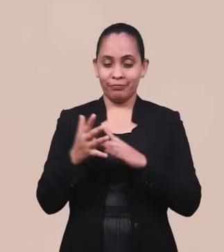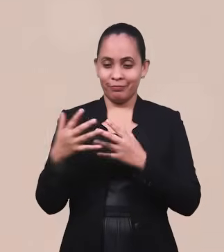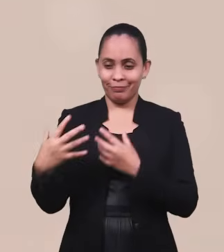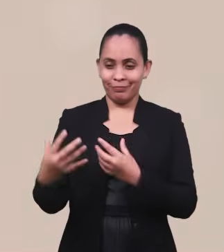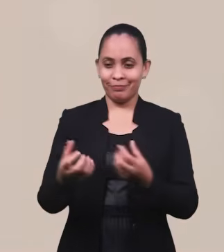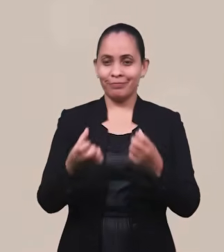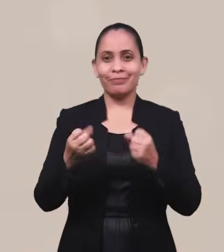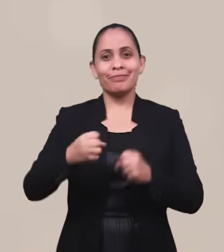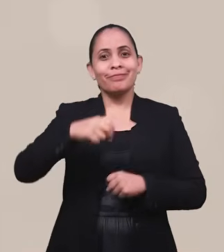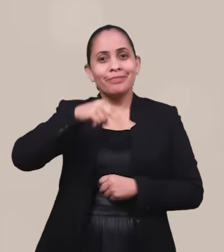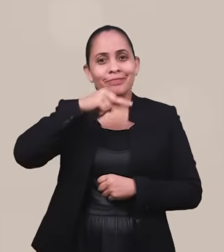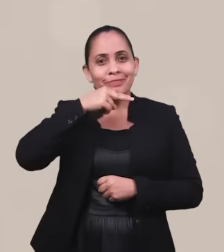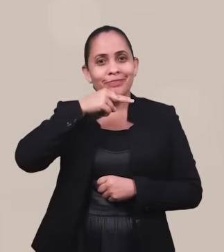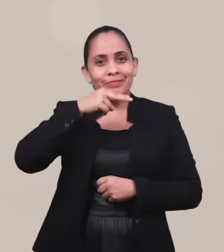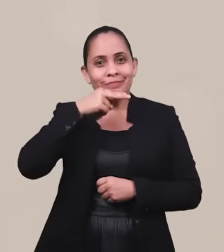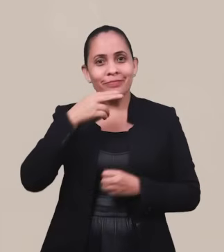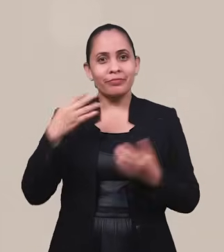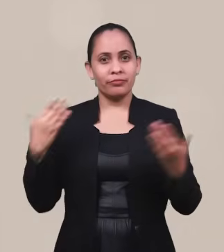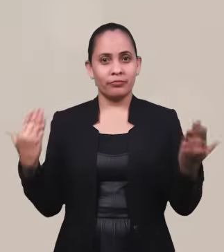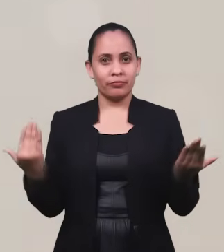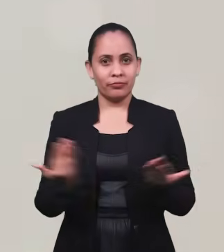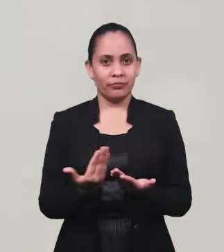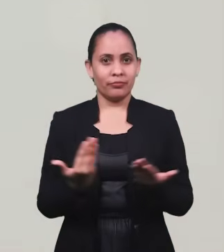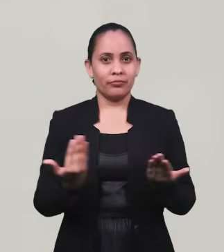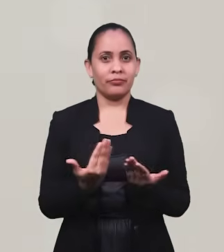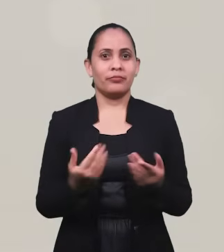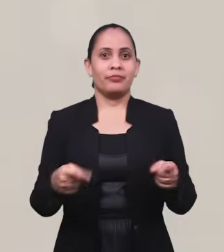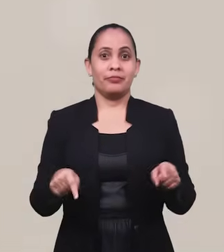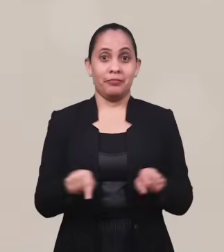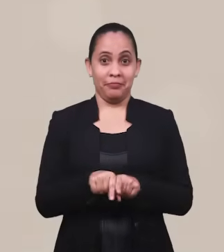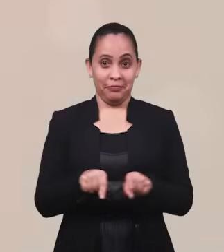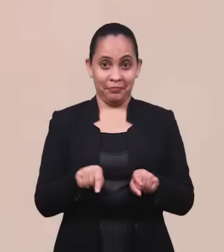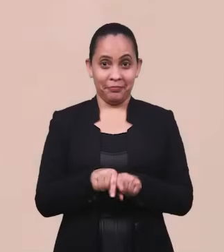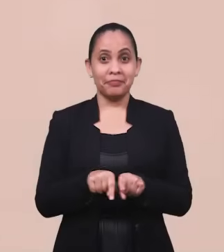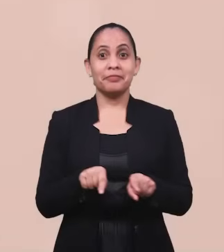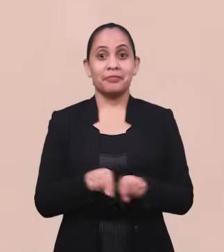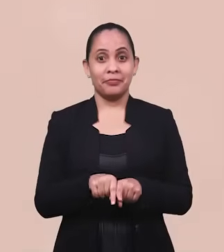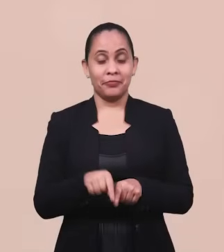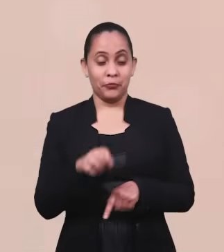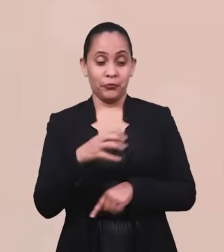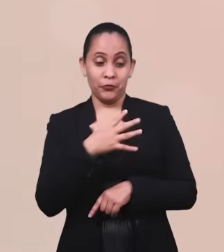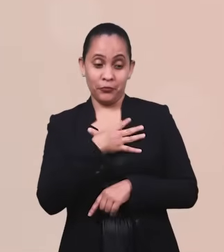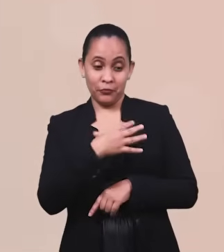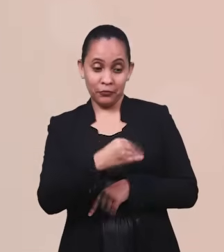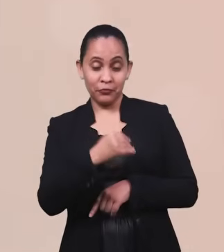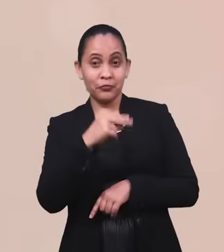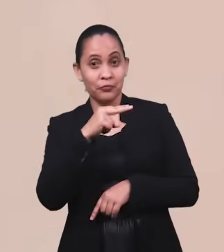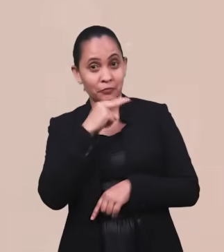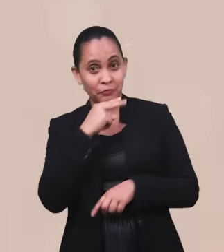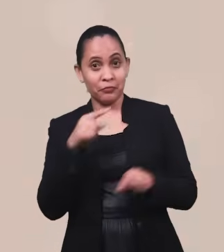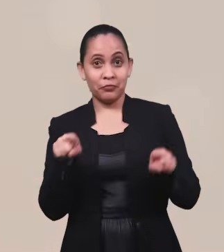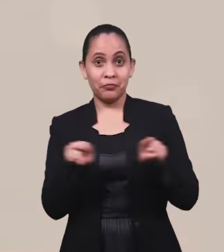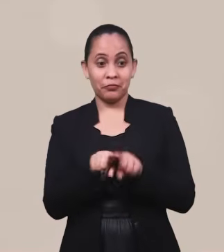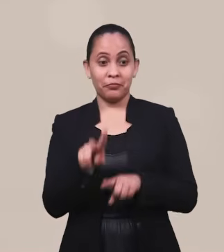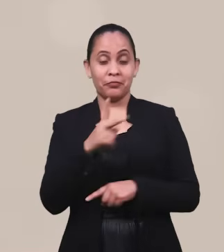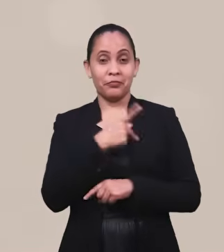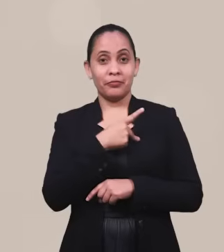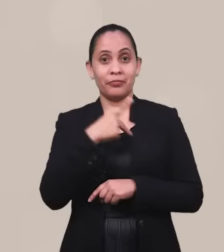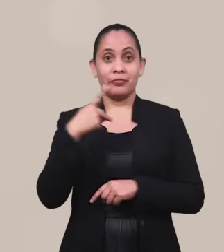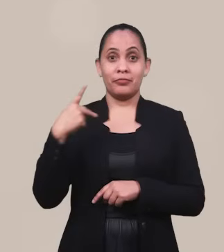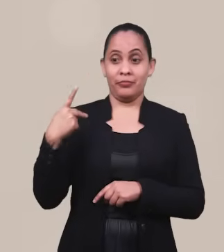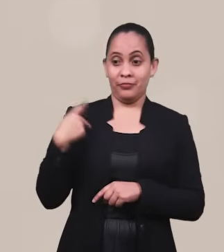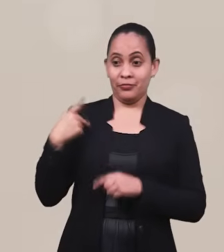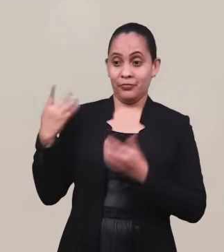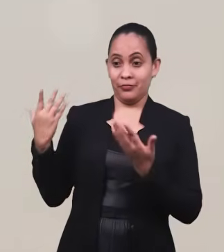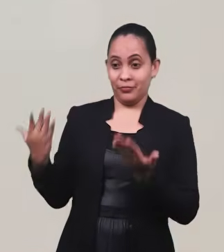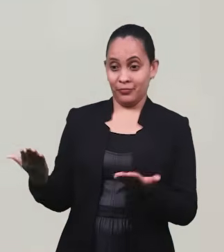meus netos. Agora eu tenho meus bisnetos também. E os pastores daqui da